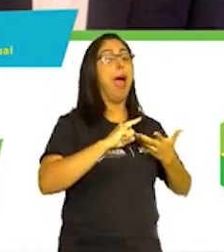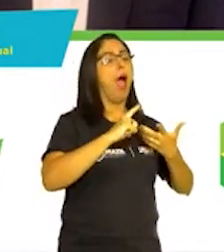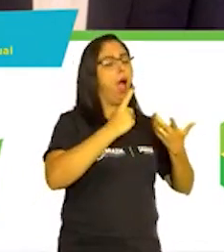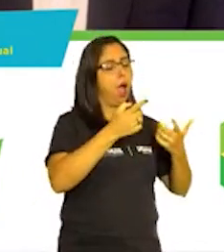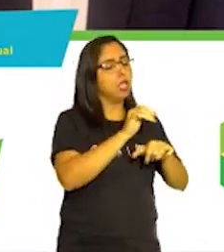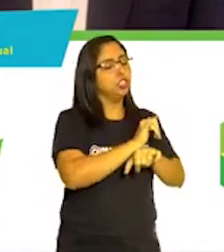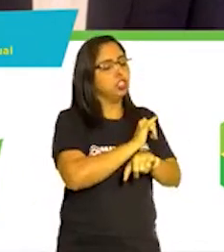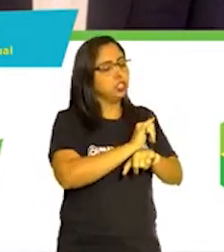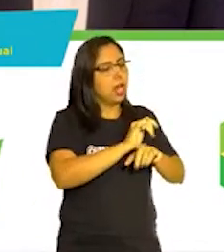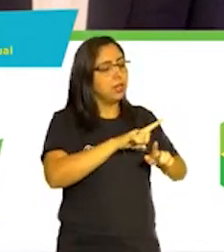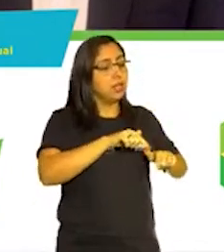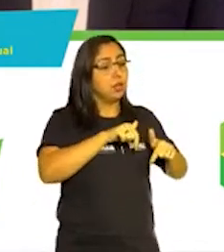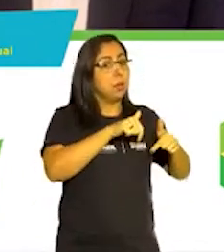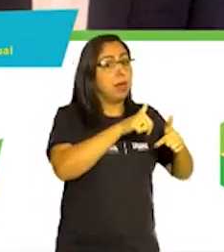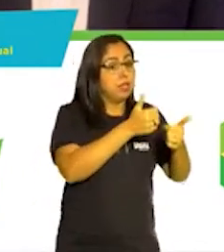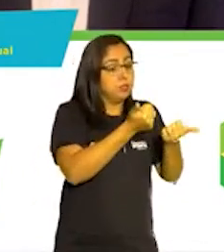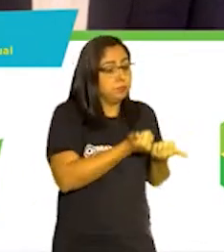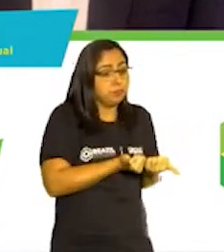ele tem que ser capaz de entregar